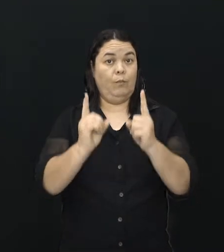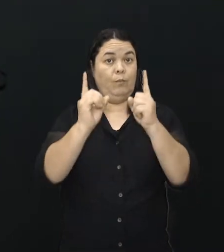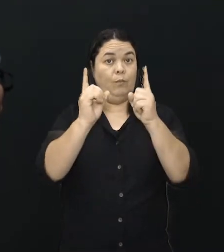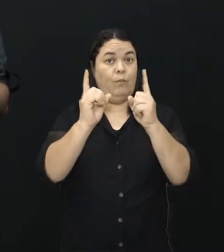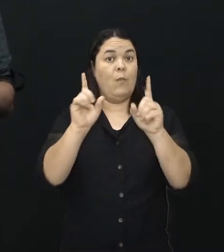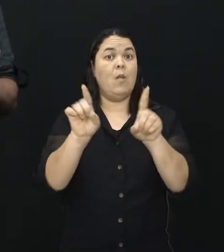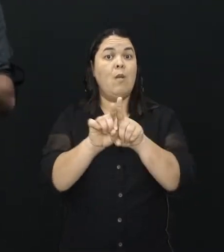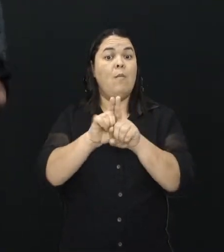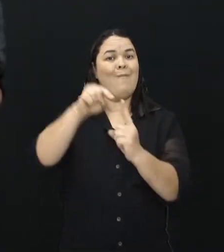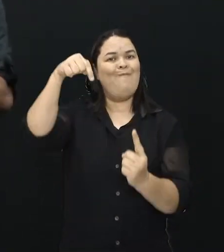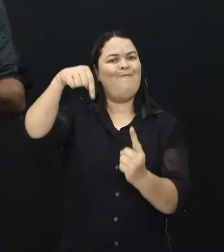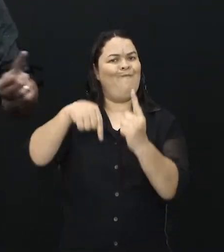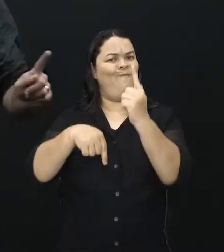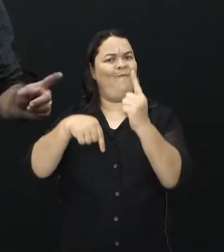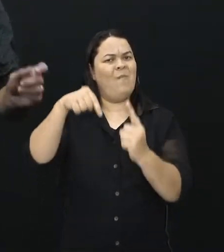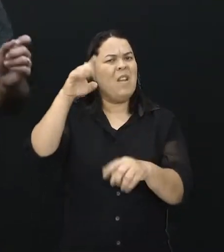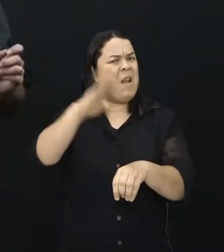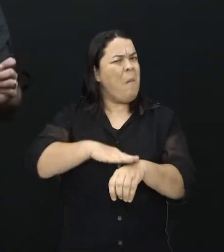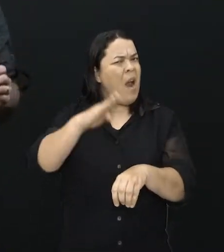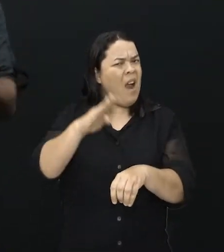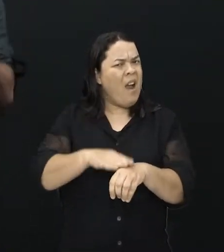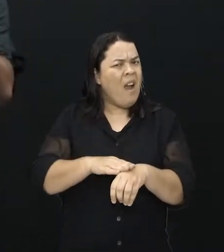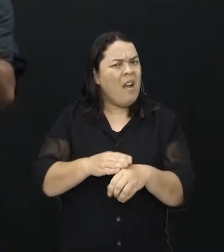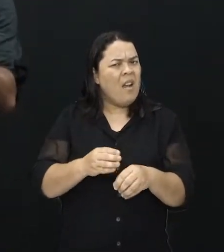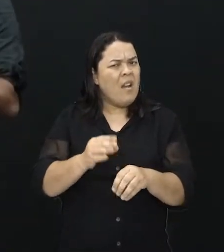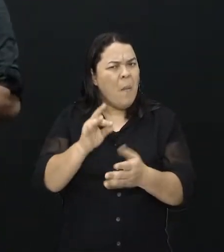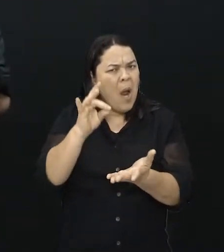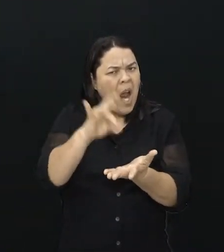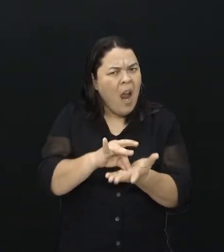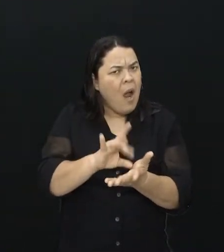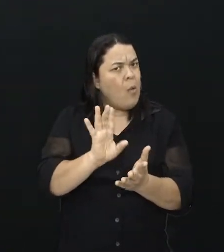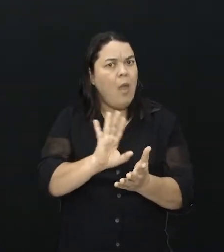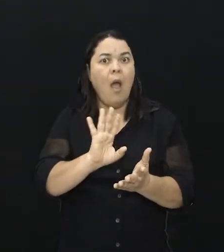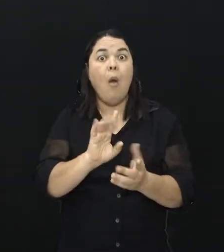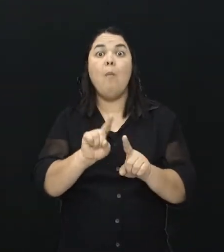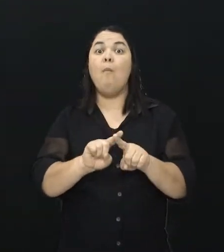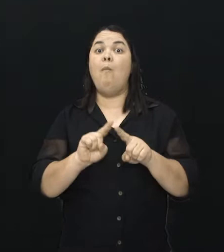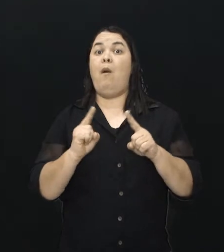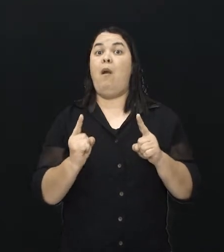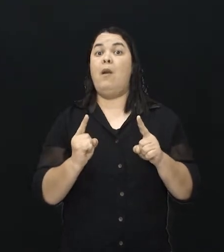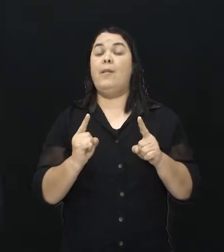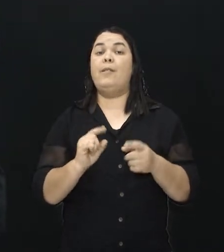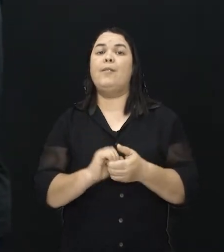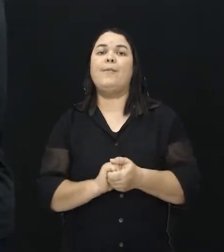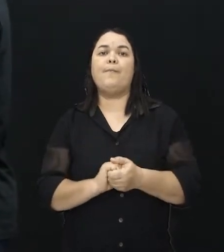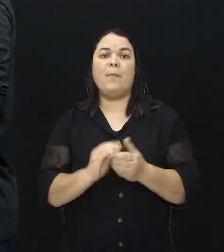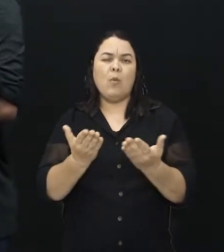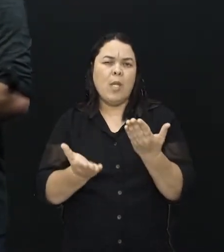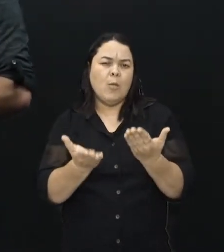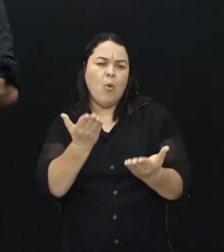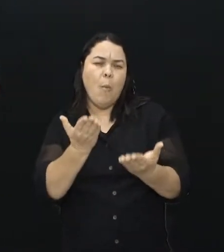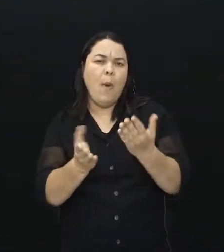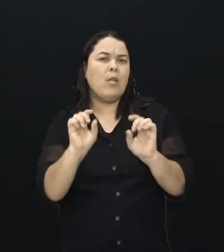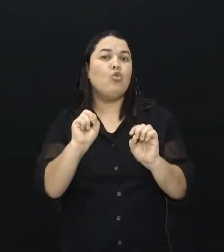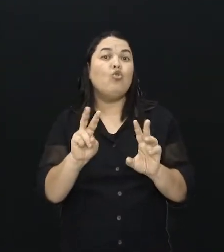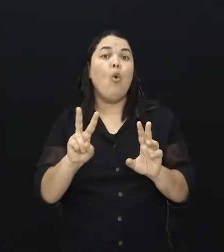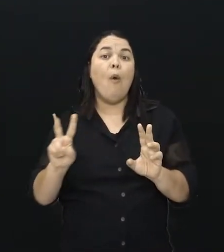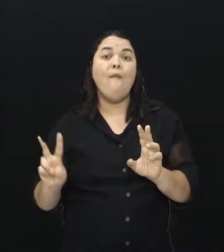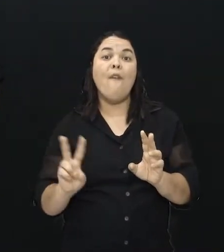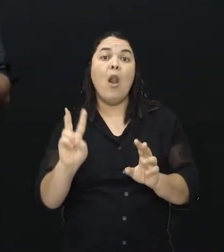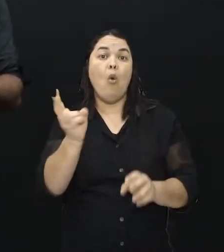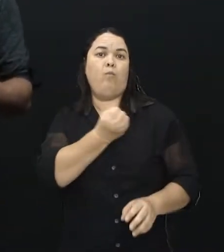tempo na prática. Isso não tem como existir. Mas, quando a gente compara apenas valores